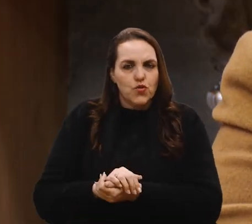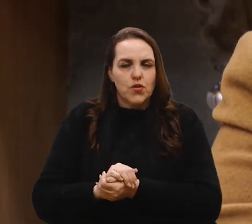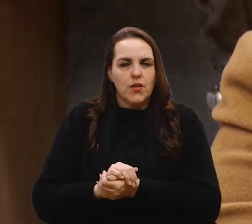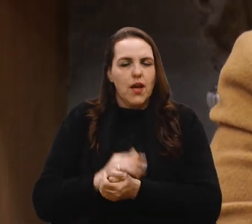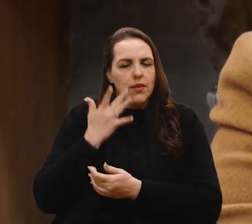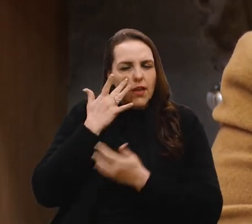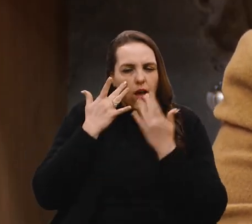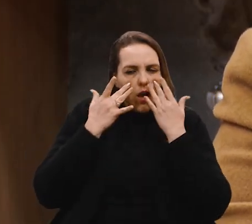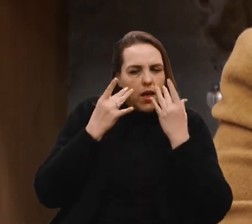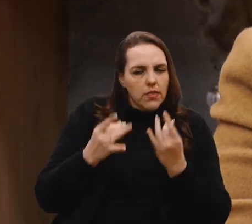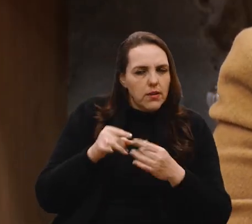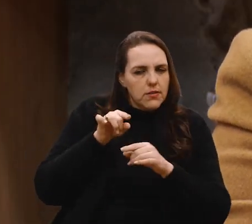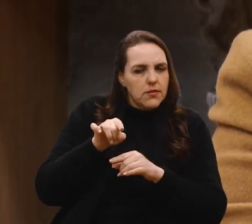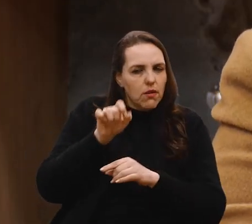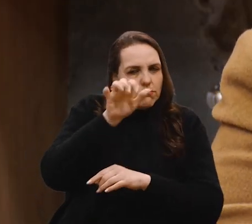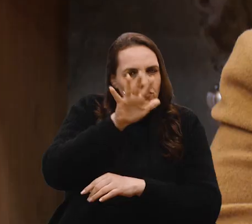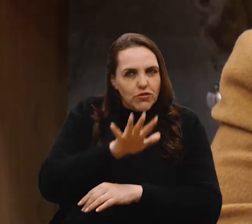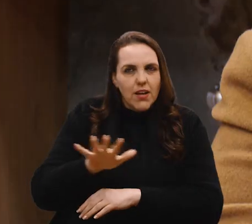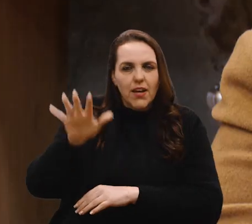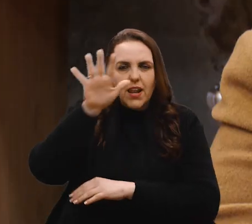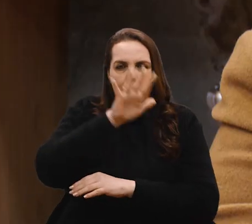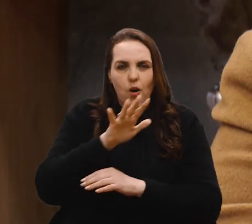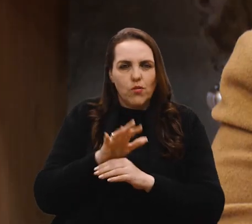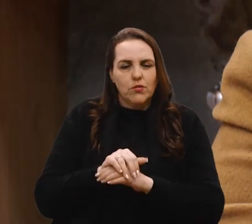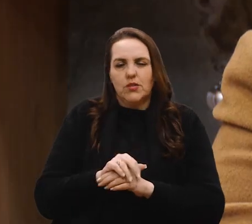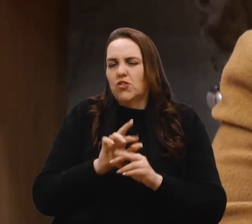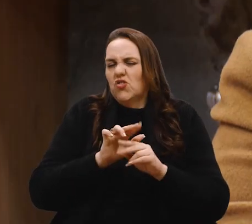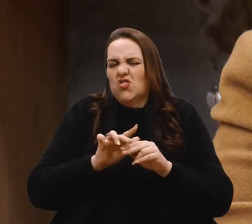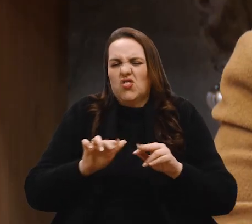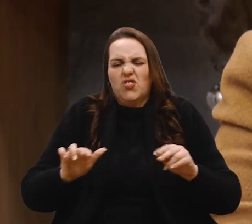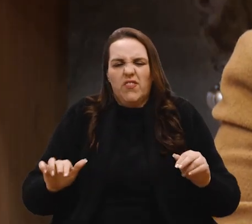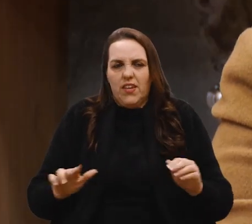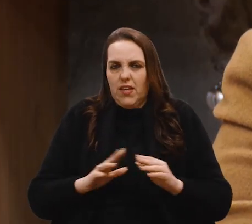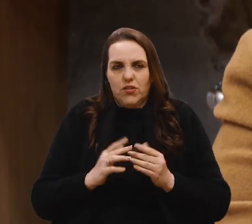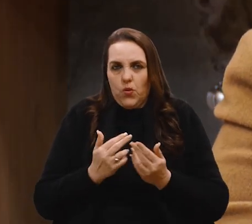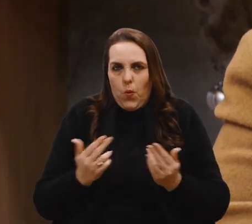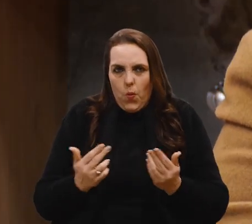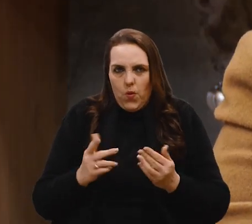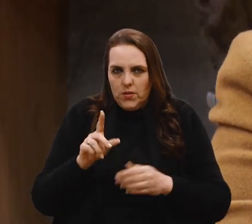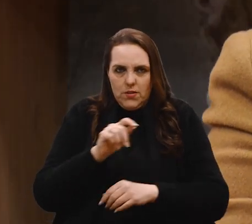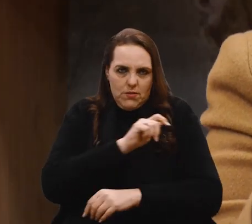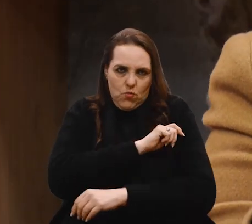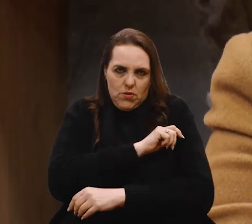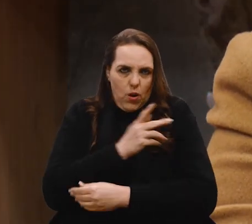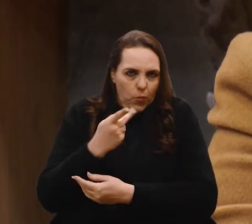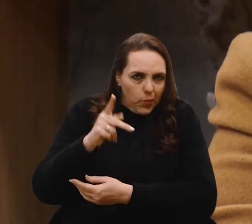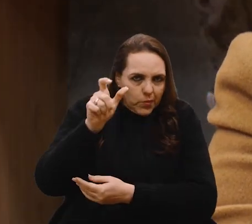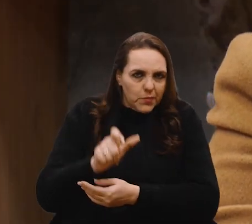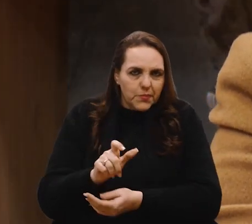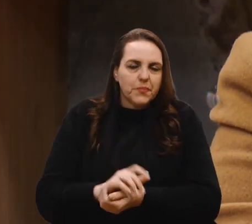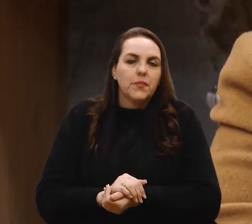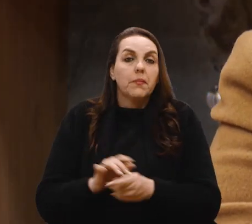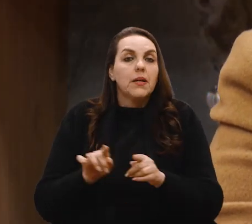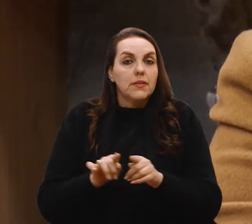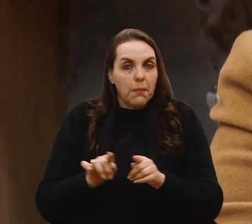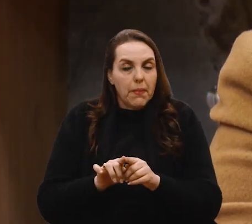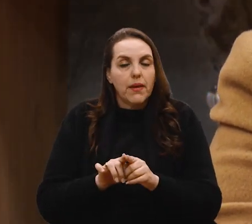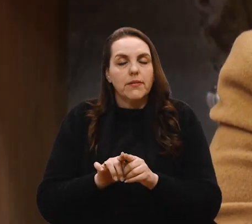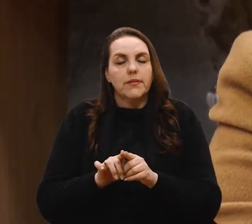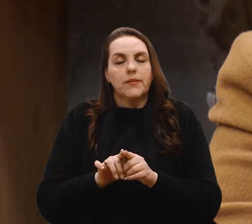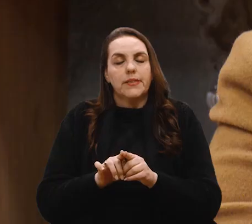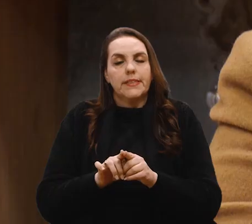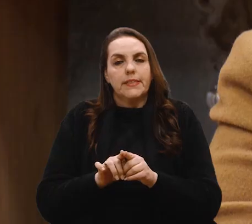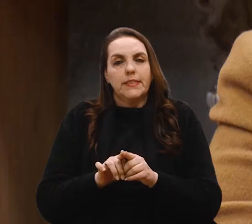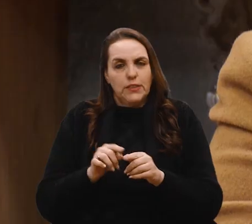olhar que tem que ter geral, frente às diferentes especificidades dos estudantes, né? Mas também estão ali, então,